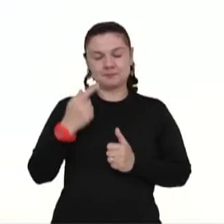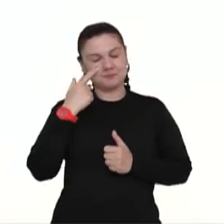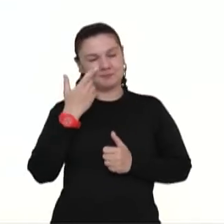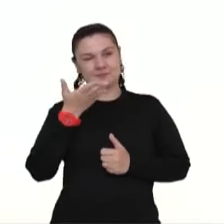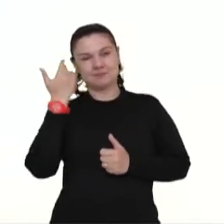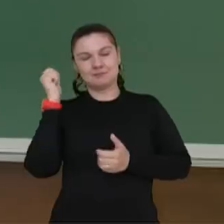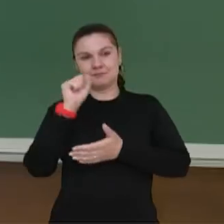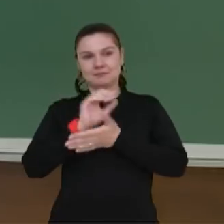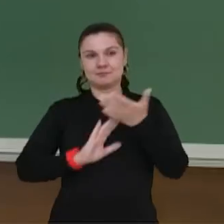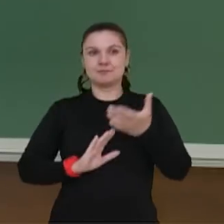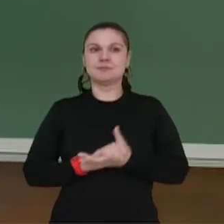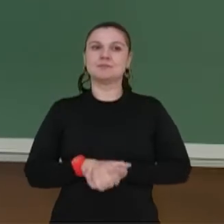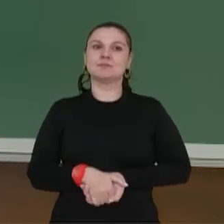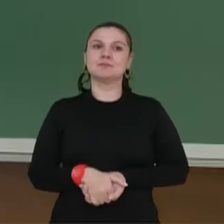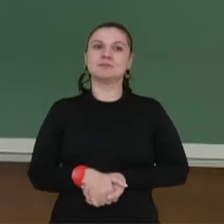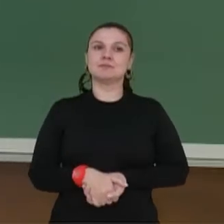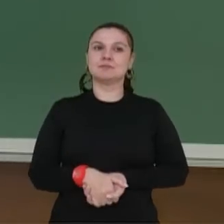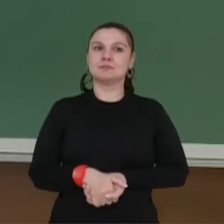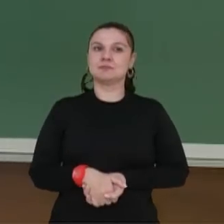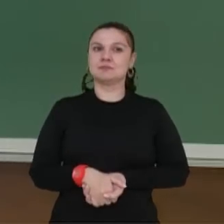para o próximo exercício?